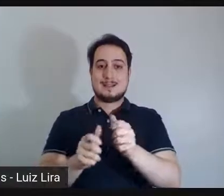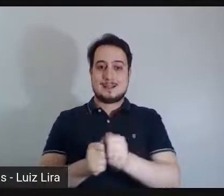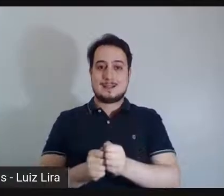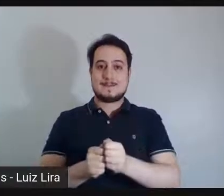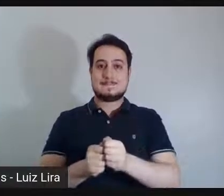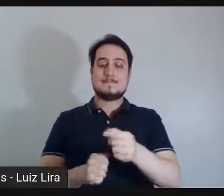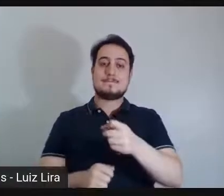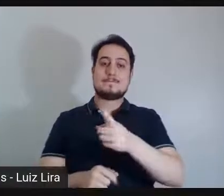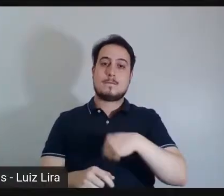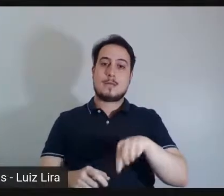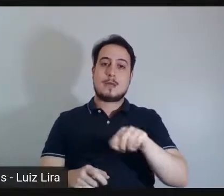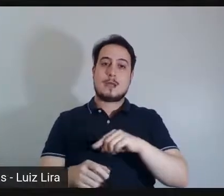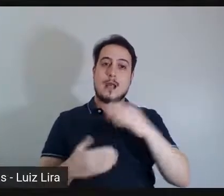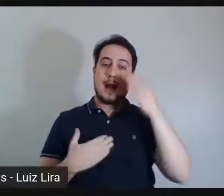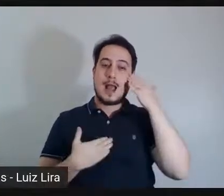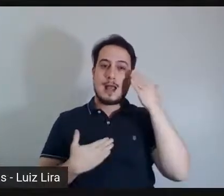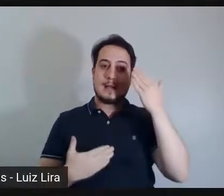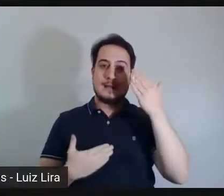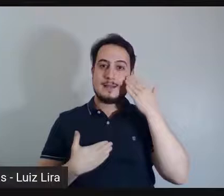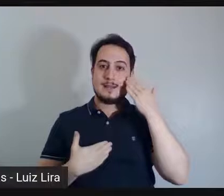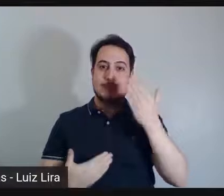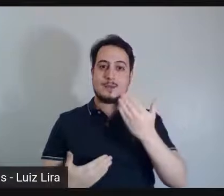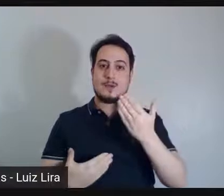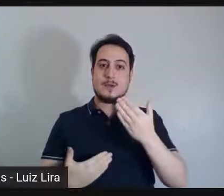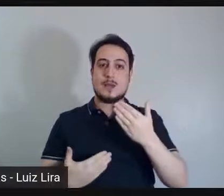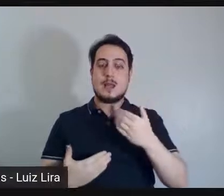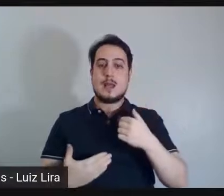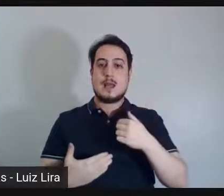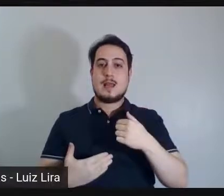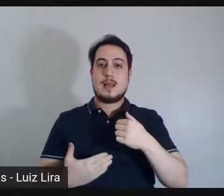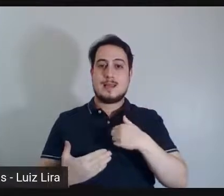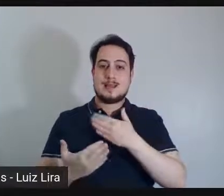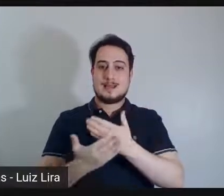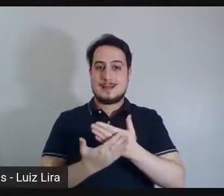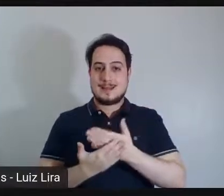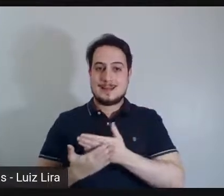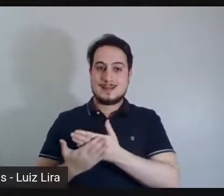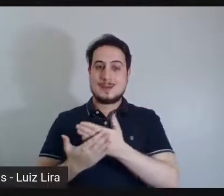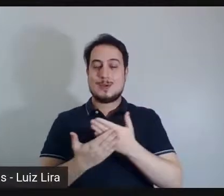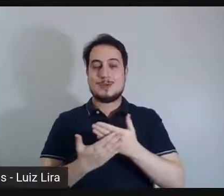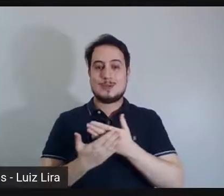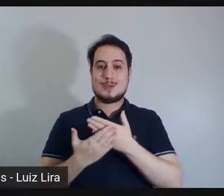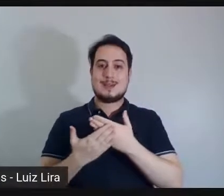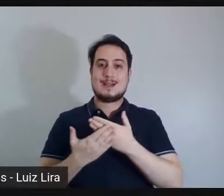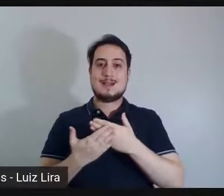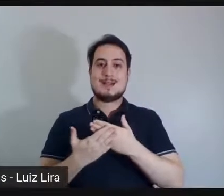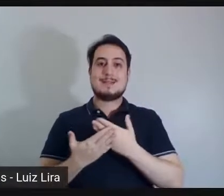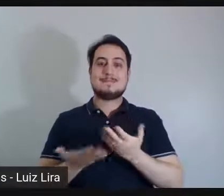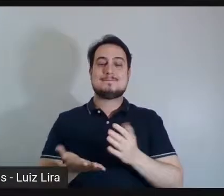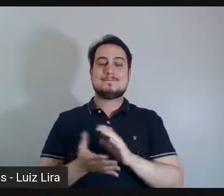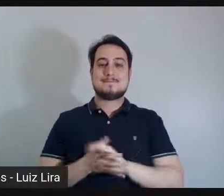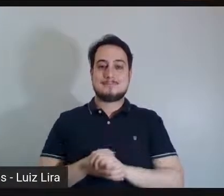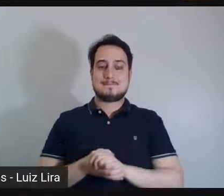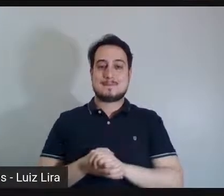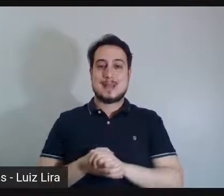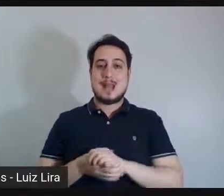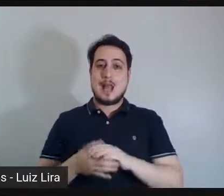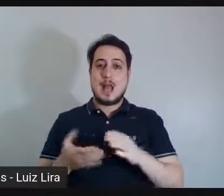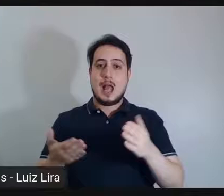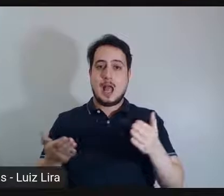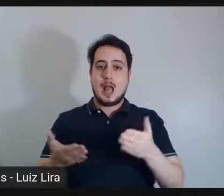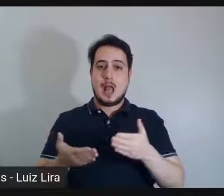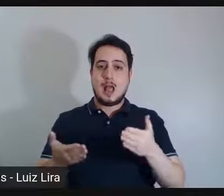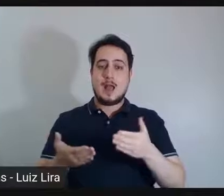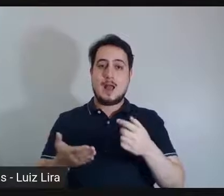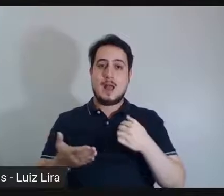né? A gente só é apenas um estudioso e um tentador, né? Um fazedor aí. Mas, assim, eu tenho